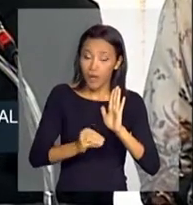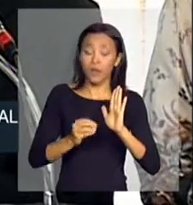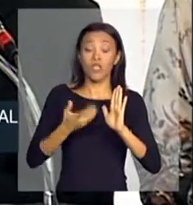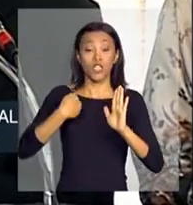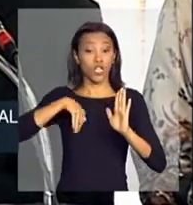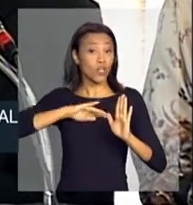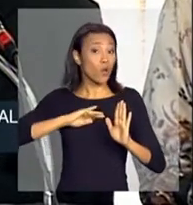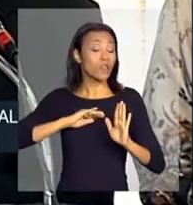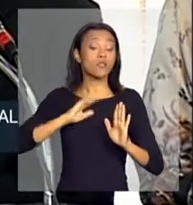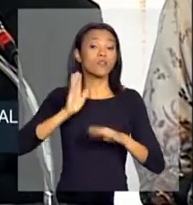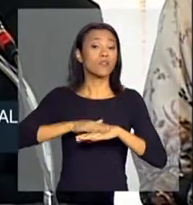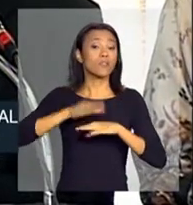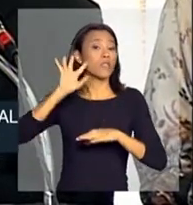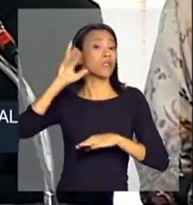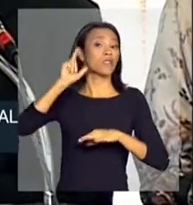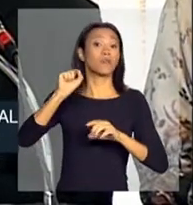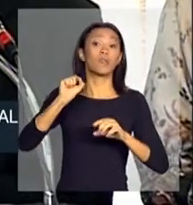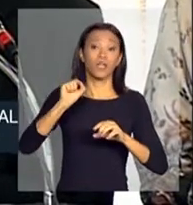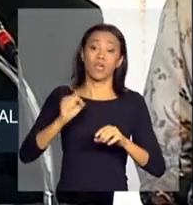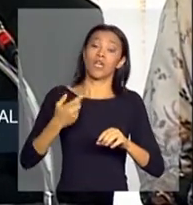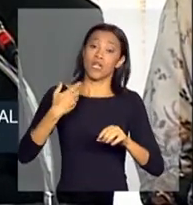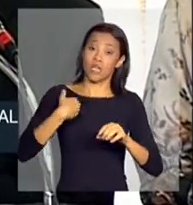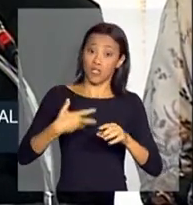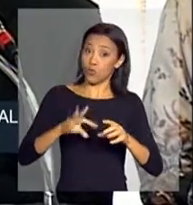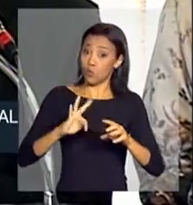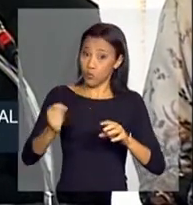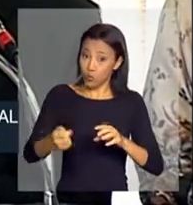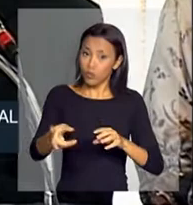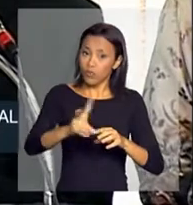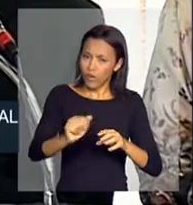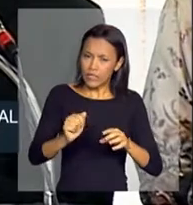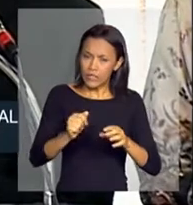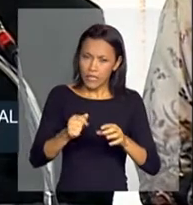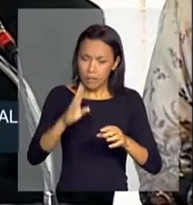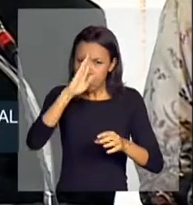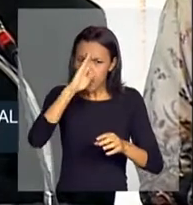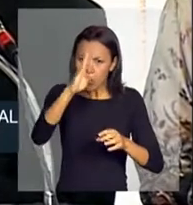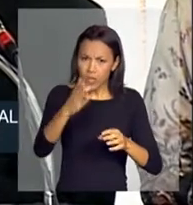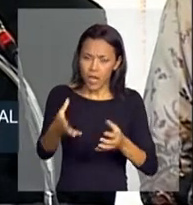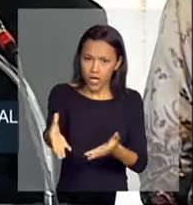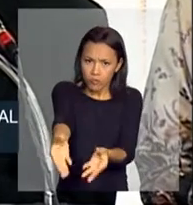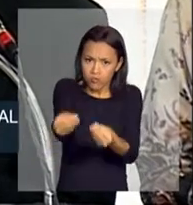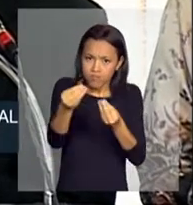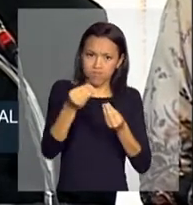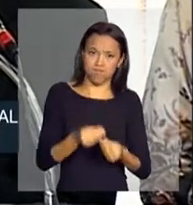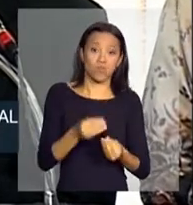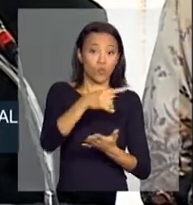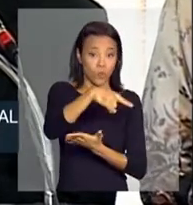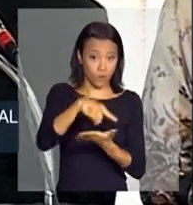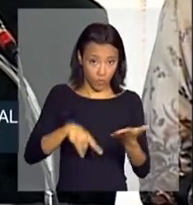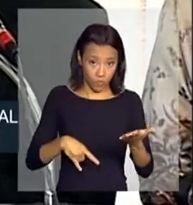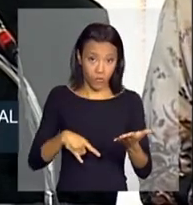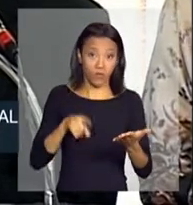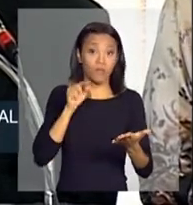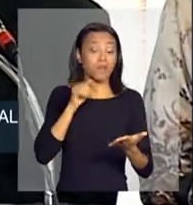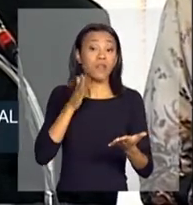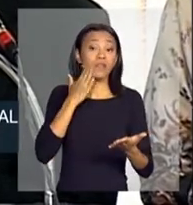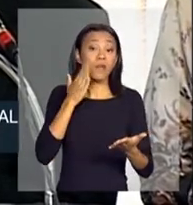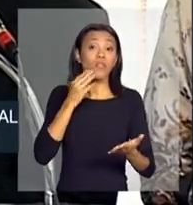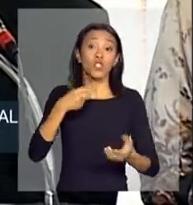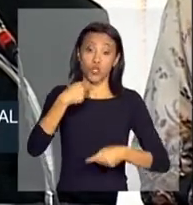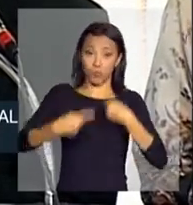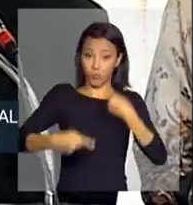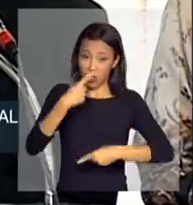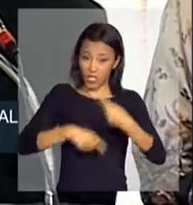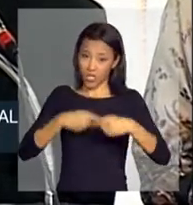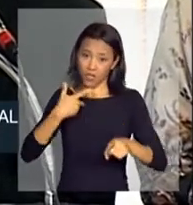determinação Nossa é que os é feito pela CPI serão tratados com a fruta prioridade é na questão da